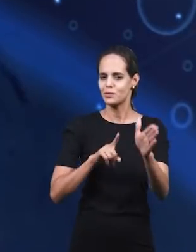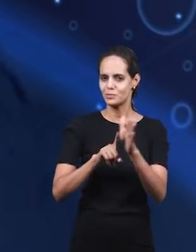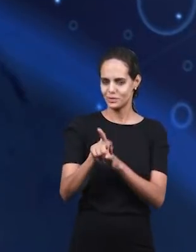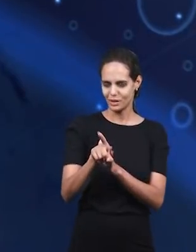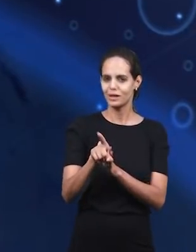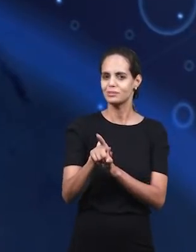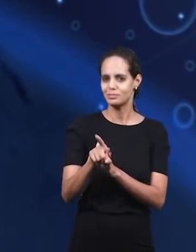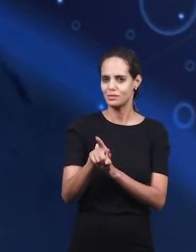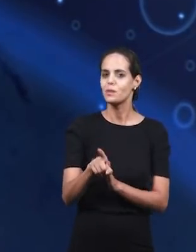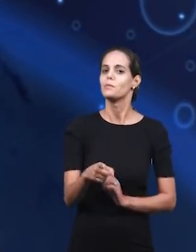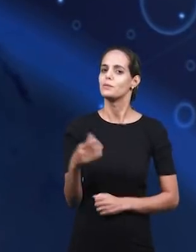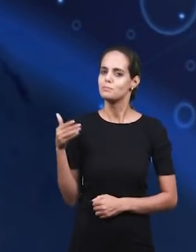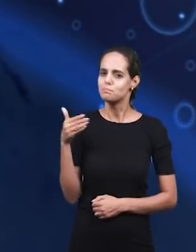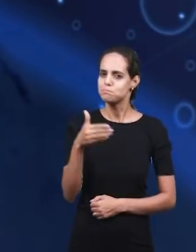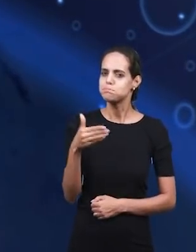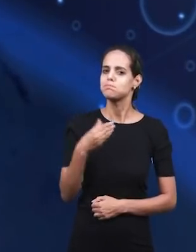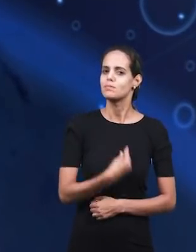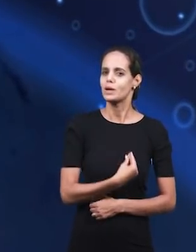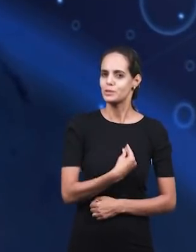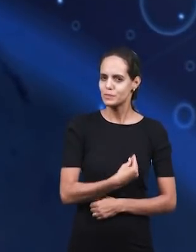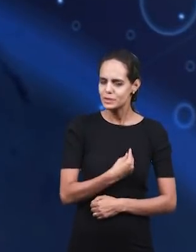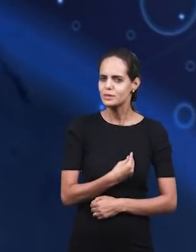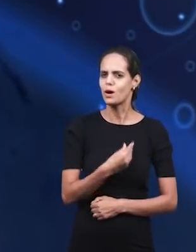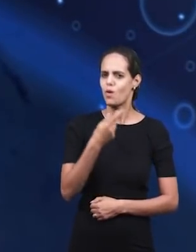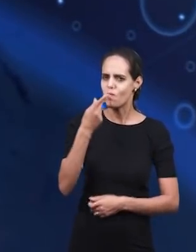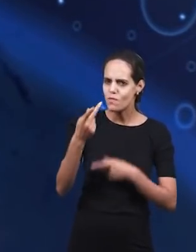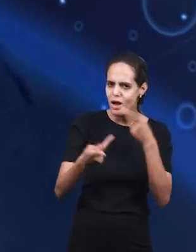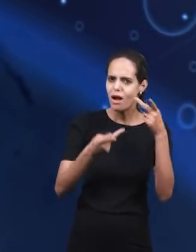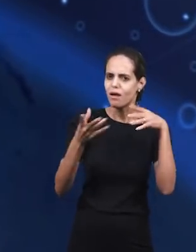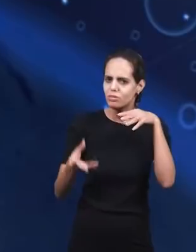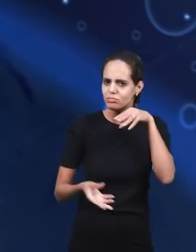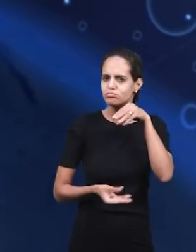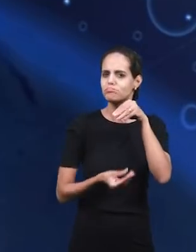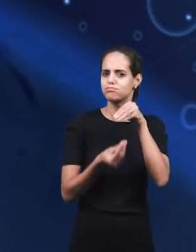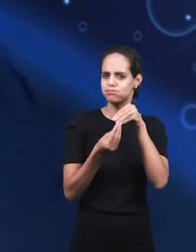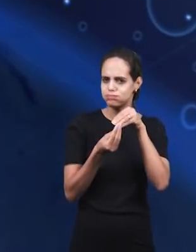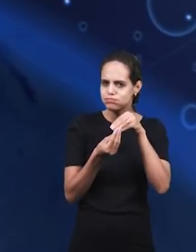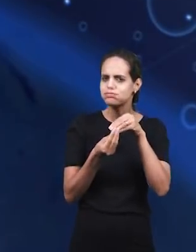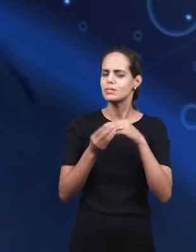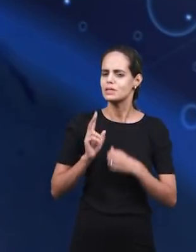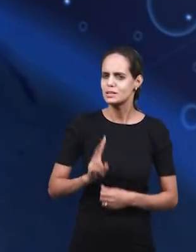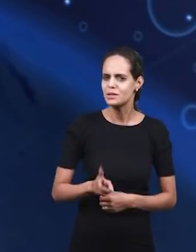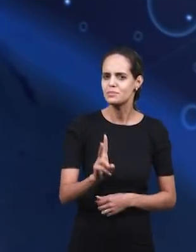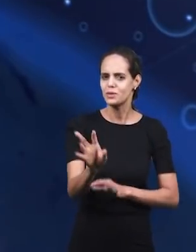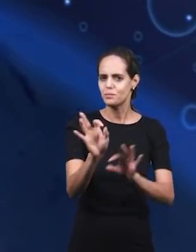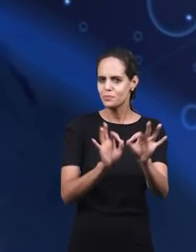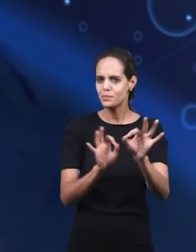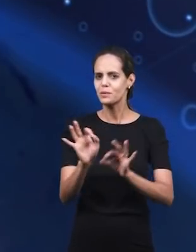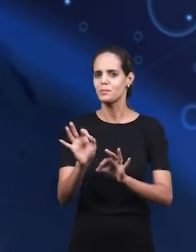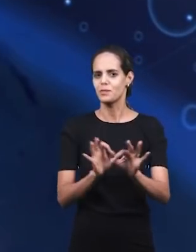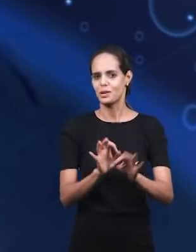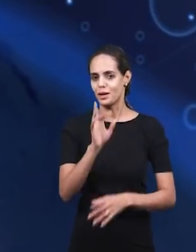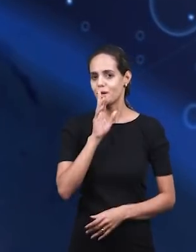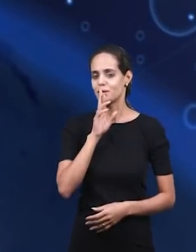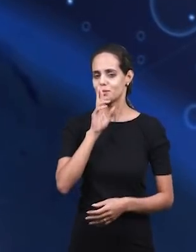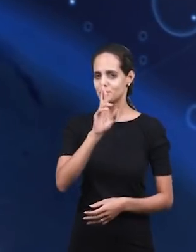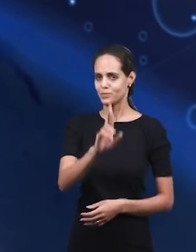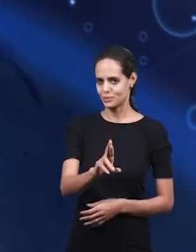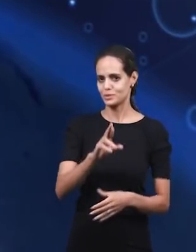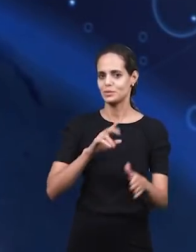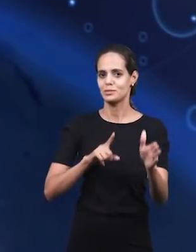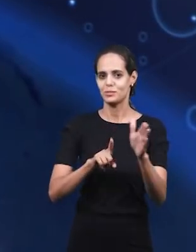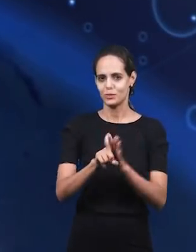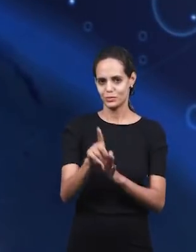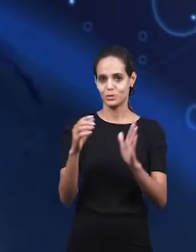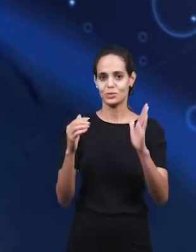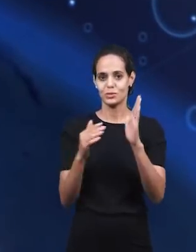muito ativa dos jovens na escola bíblica dominical para preparar as respostas às perguntas. Louvado seja o nome do